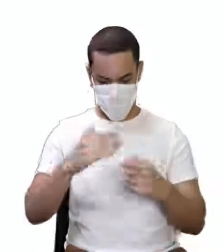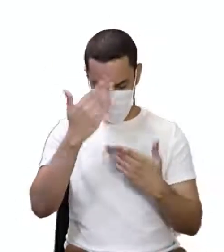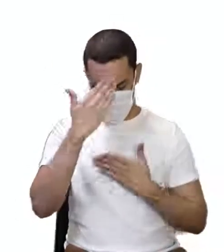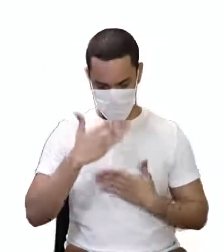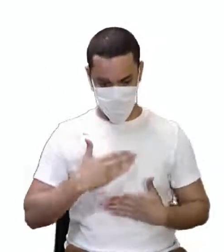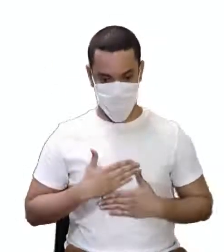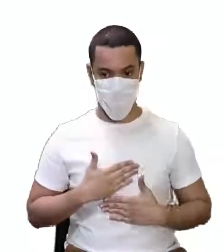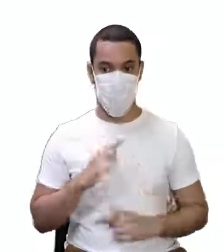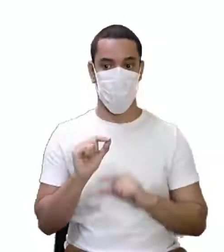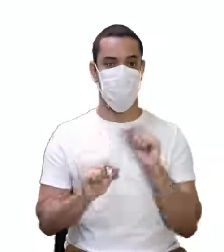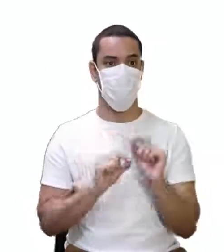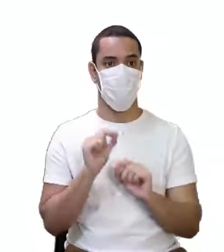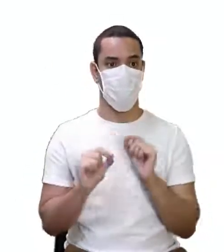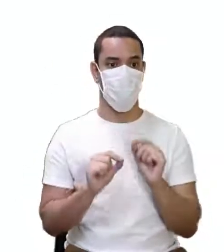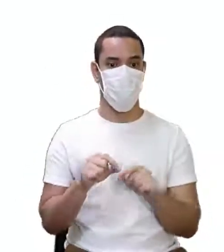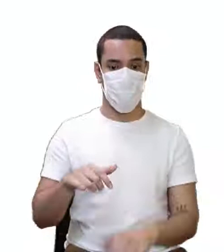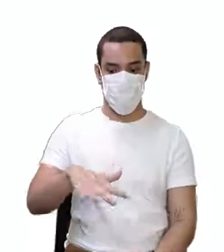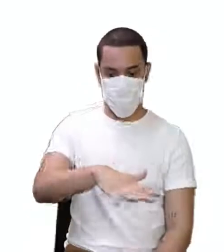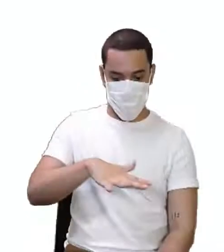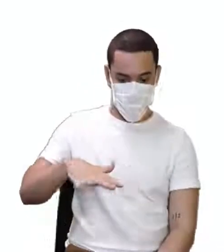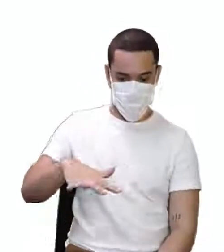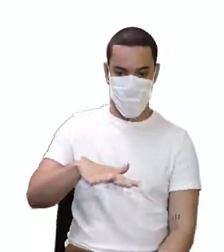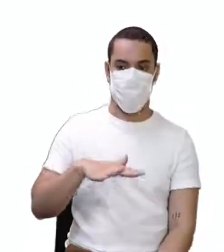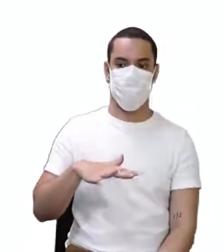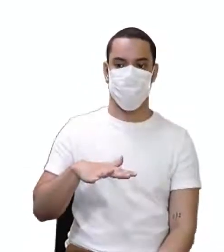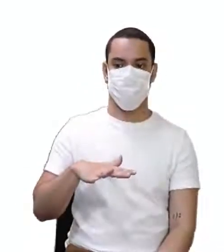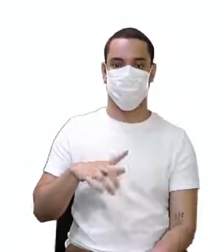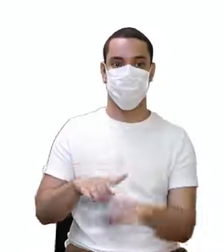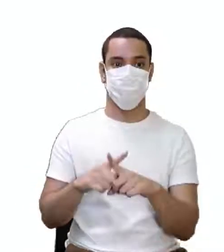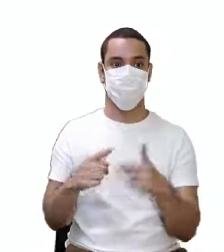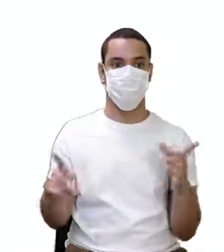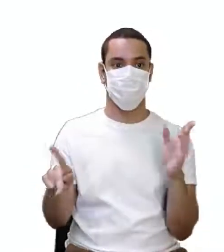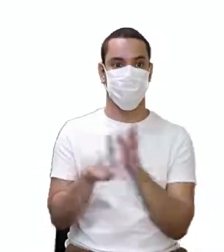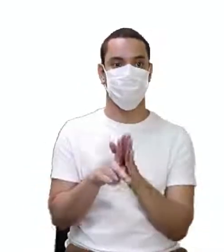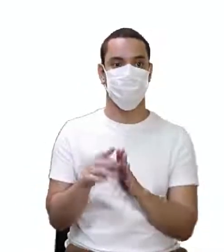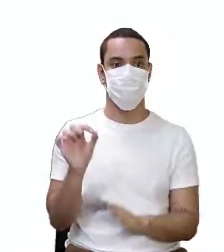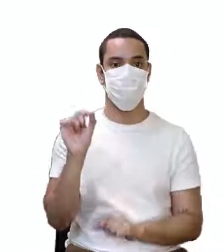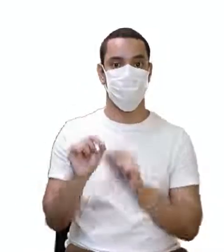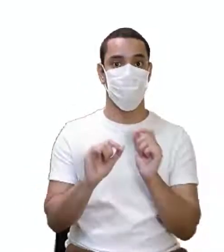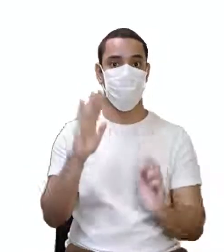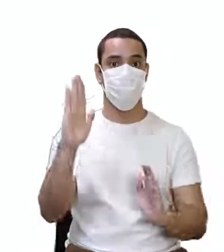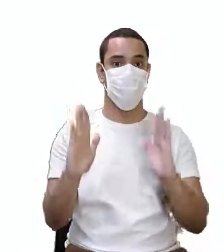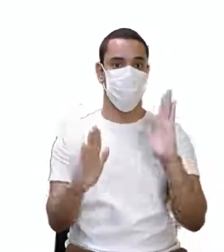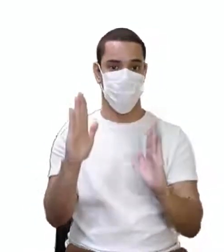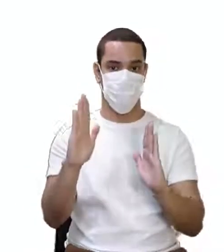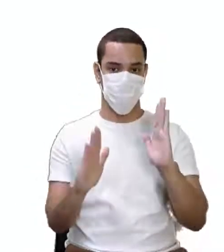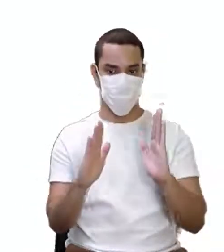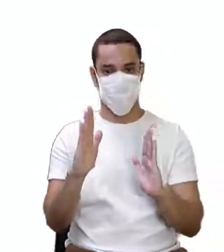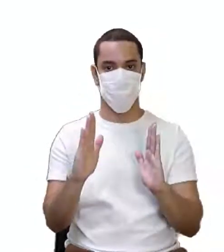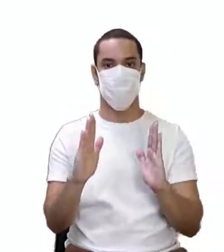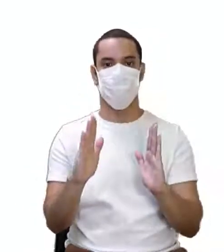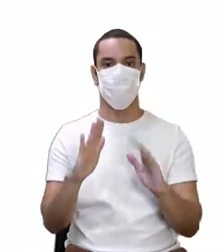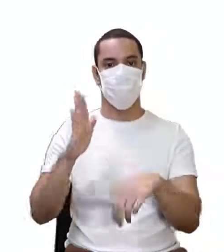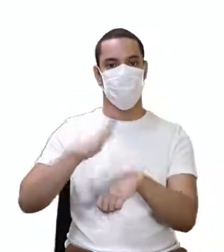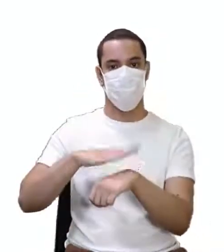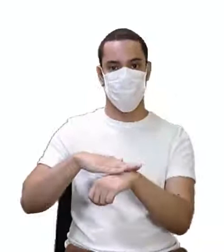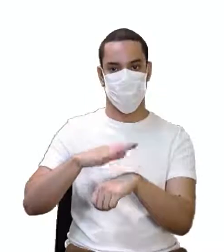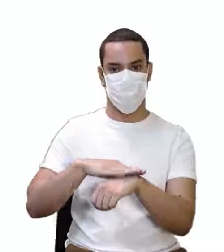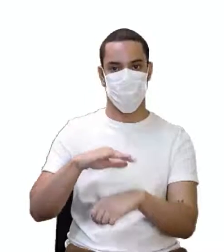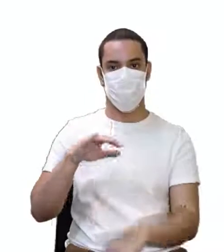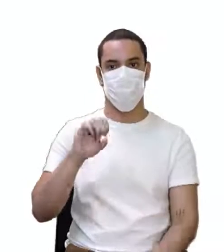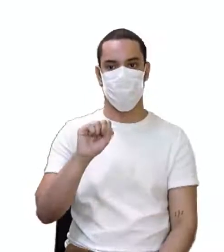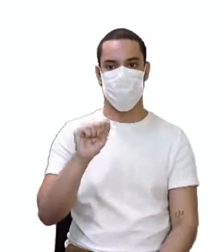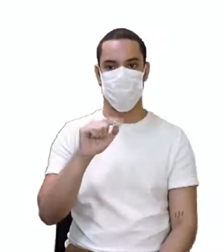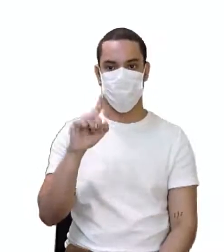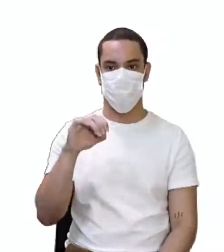aí terrestre, um animal terrestre, que passe por esse período de temporal ou sazonal,